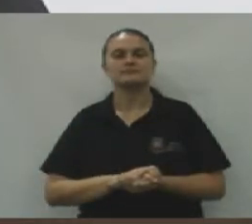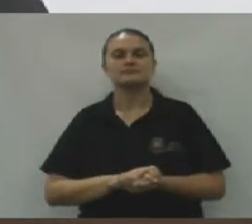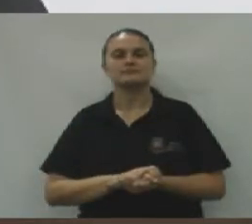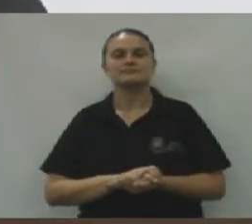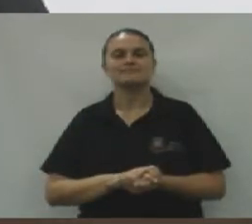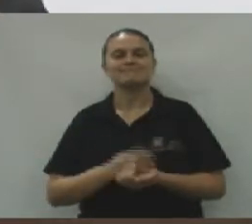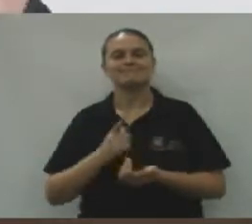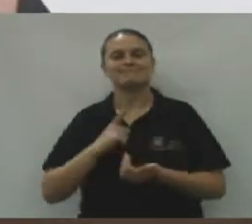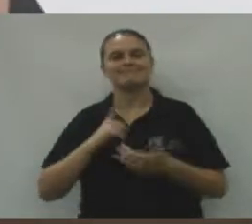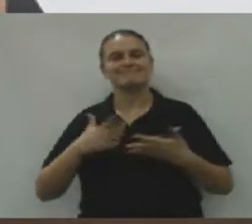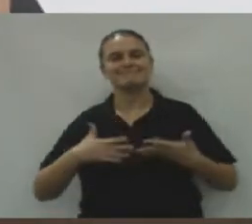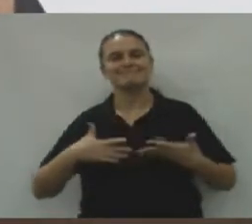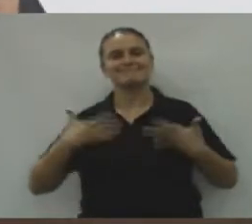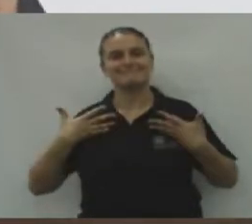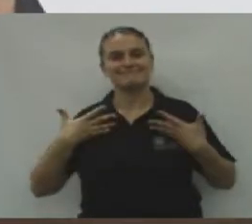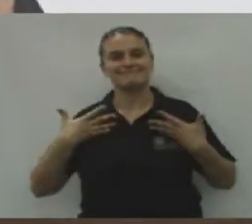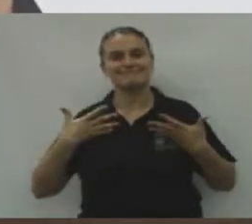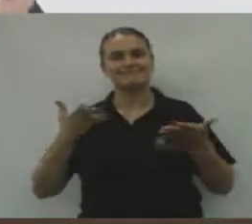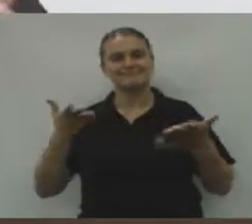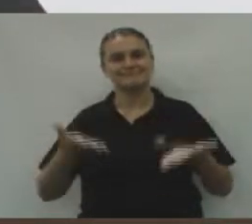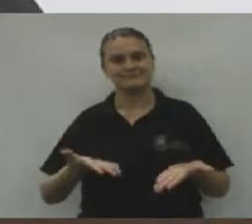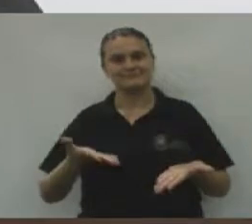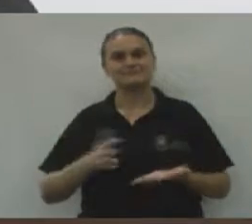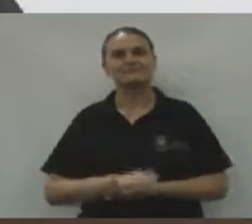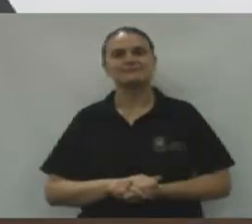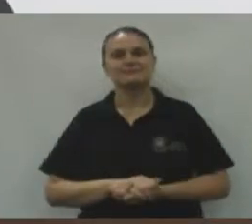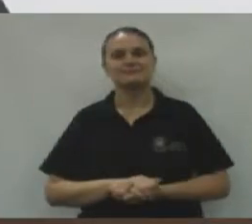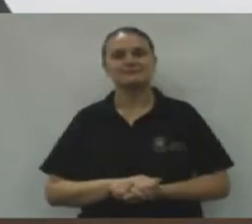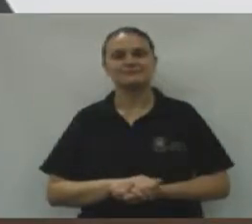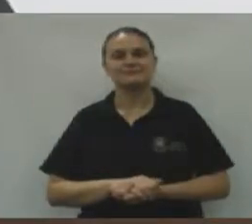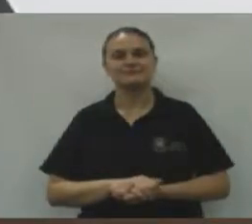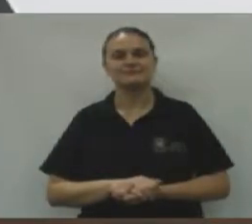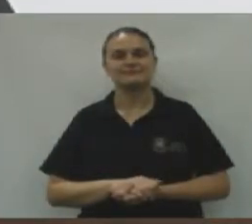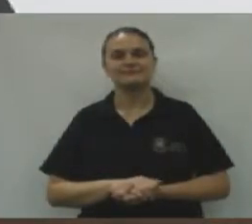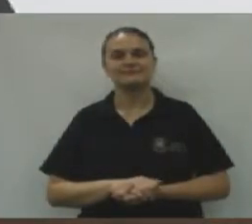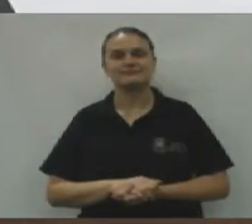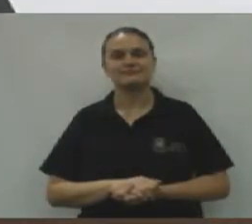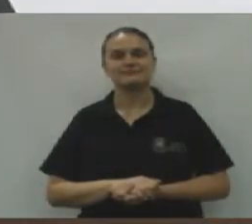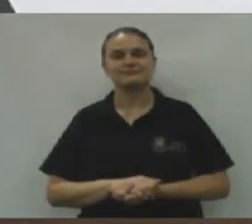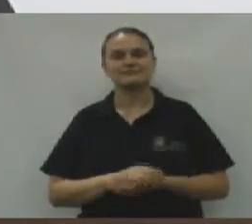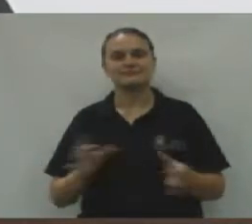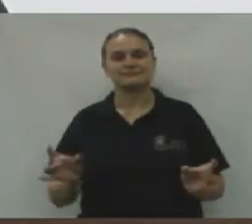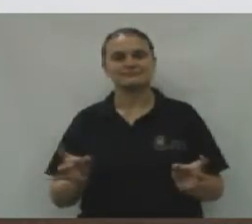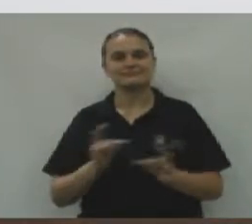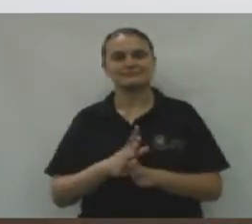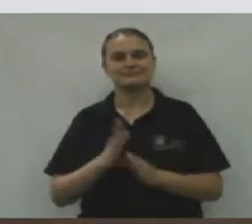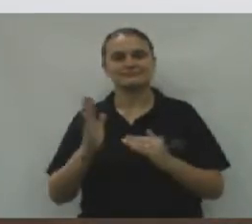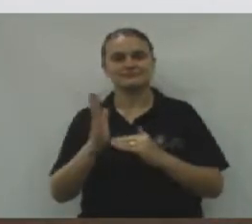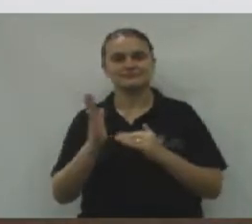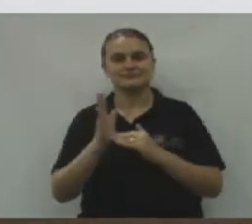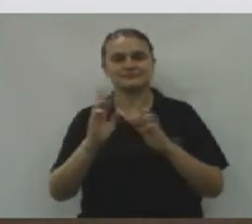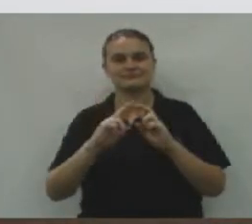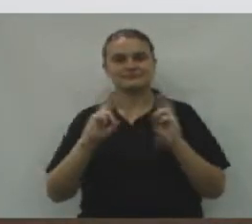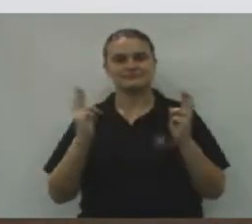Para mim é uma alegria muito grande poder, no dia de hoje, estar encerrando, né, a última